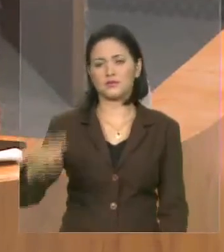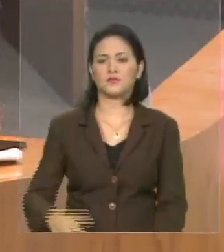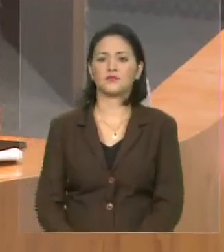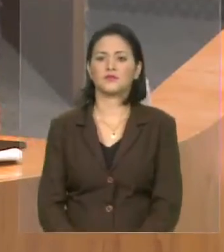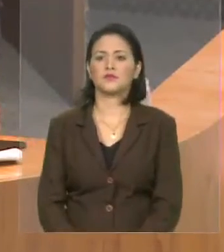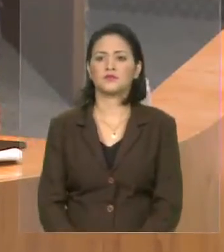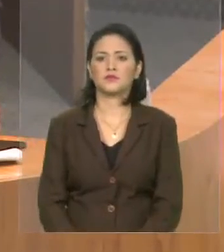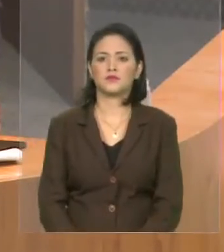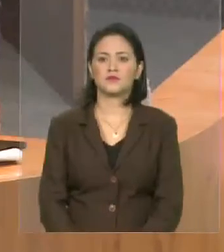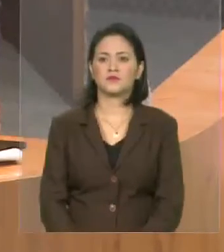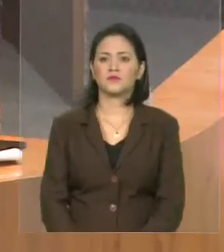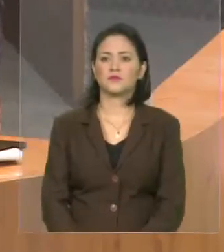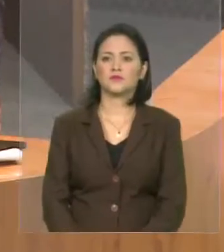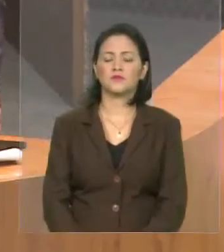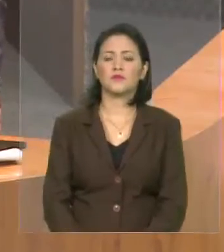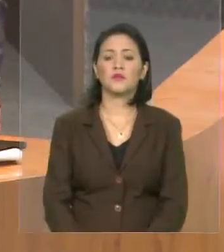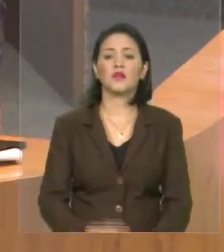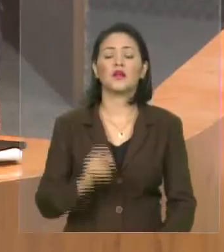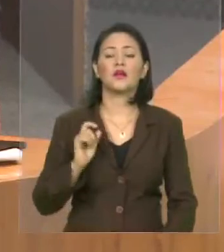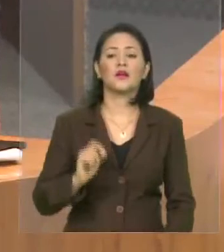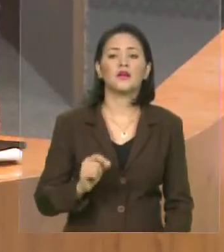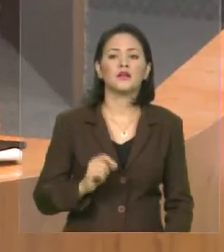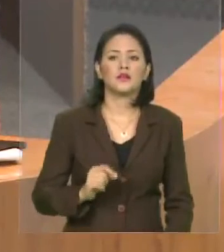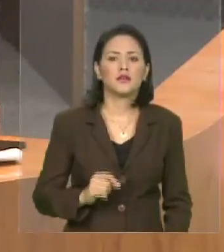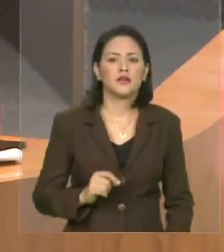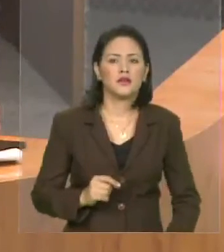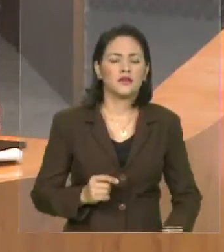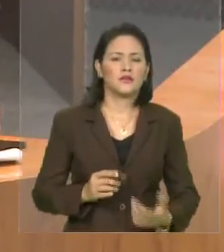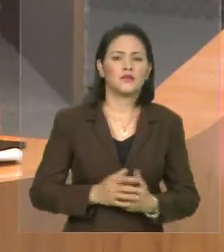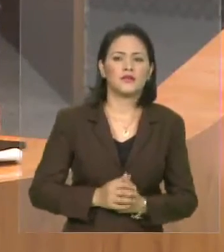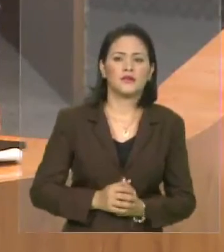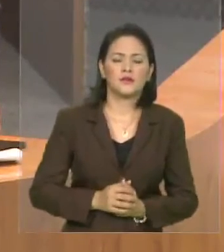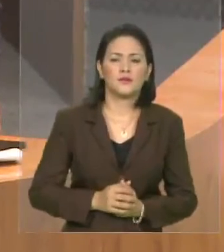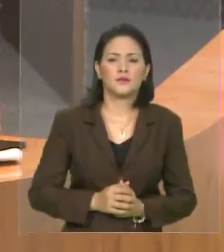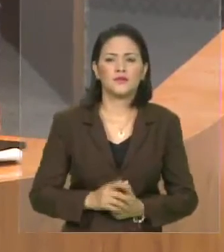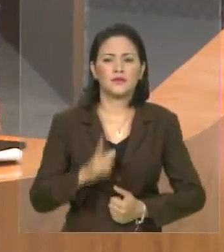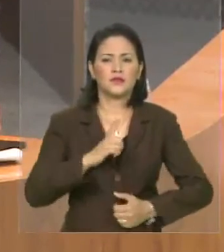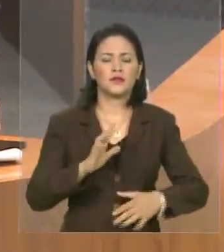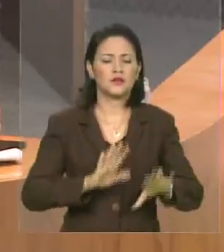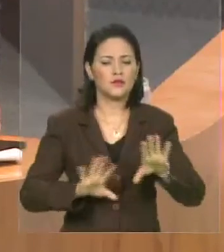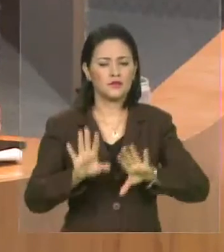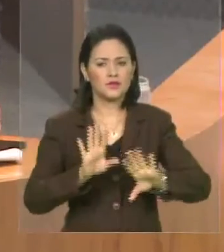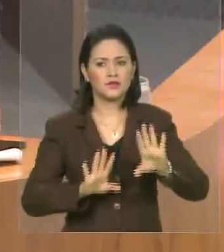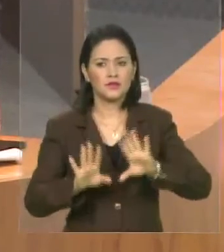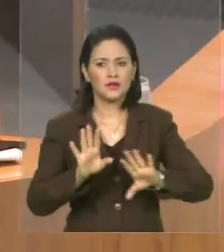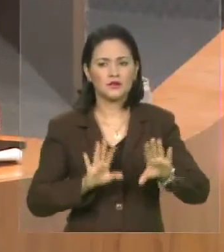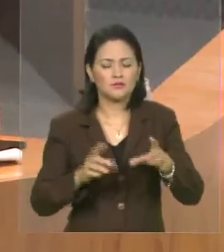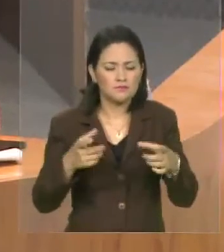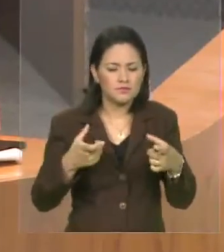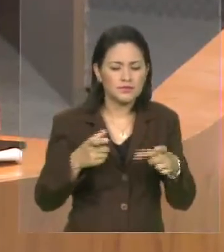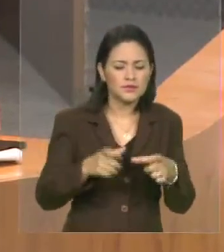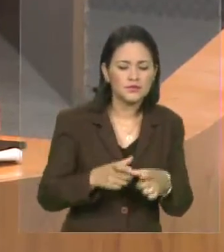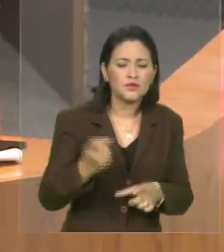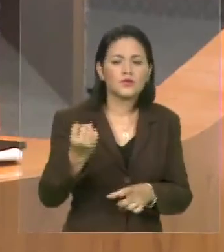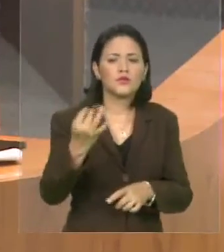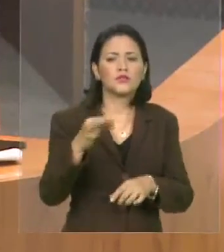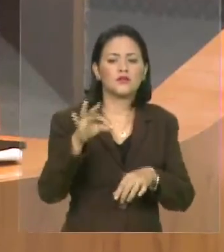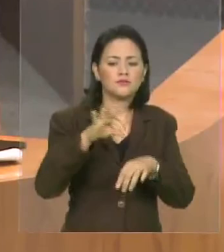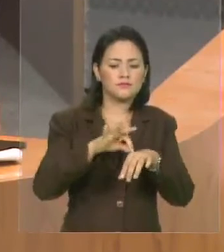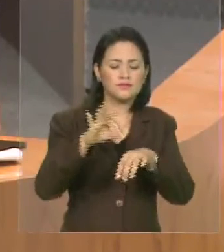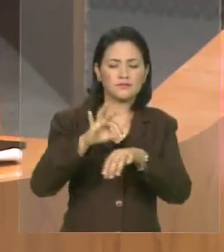que combatem o Aedes aegypti. A gente tem que ter essa ciência.